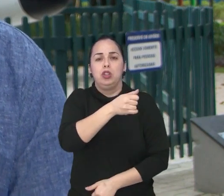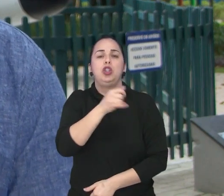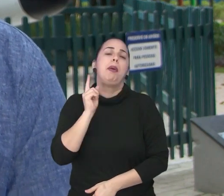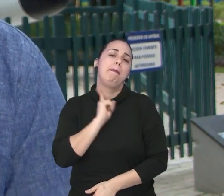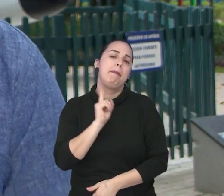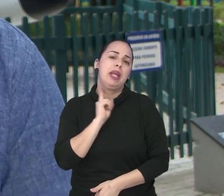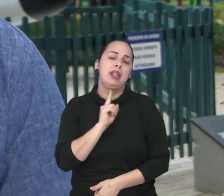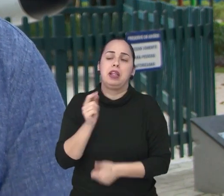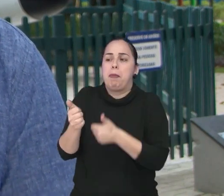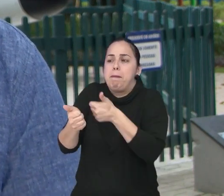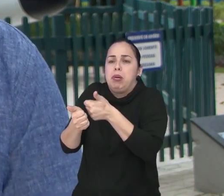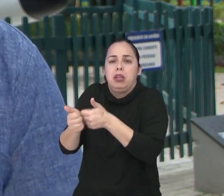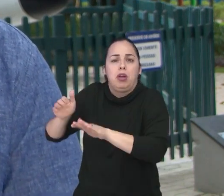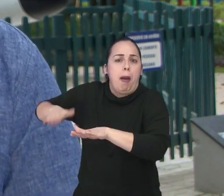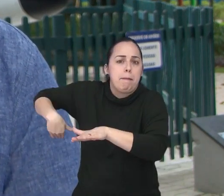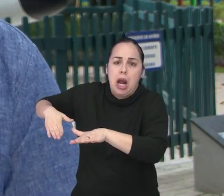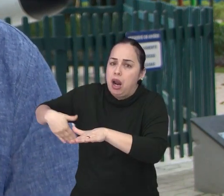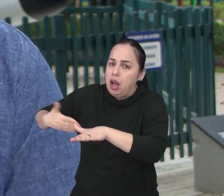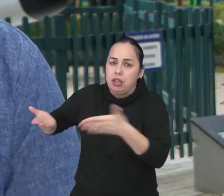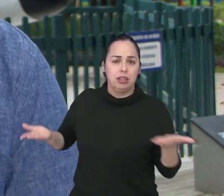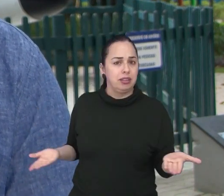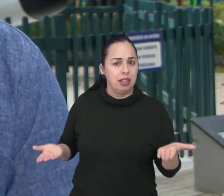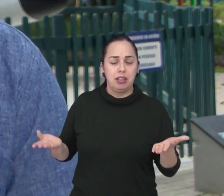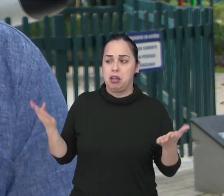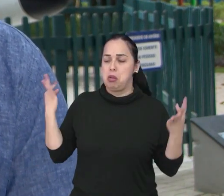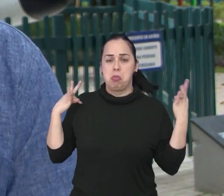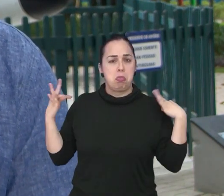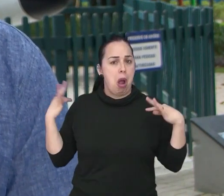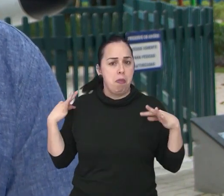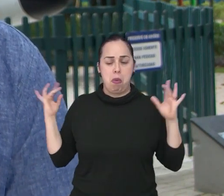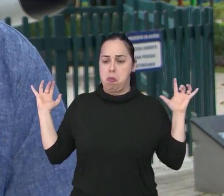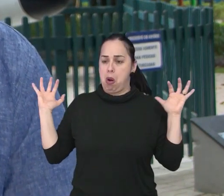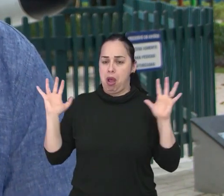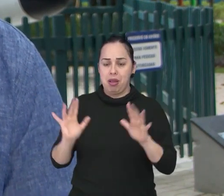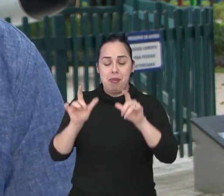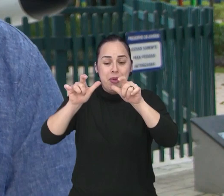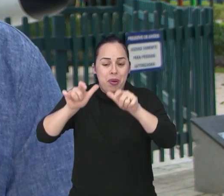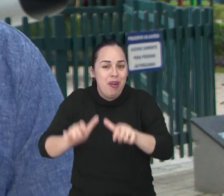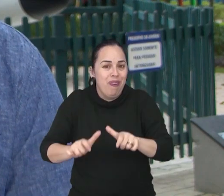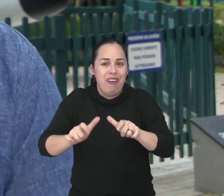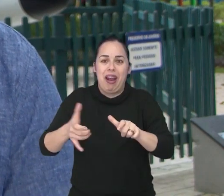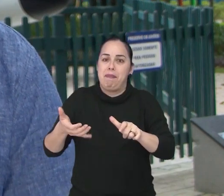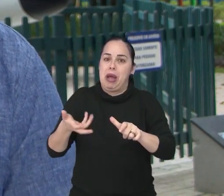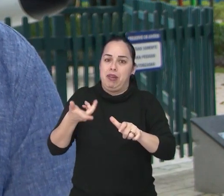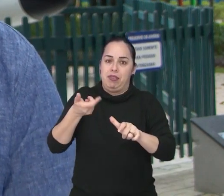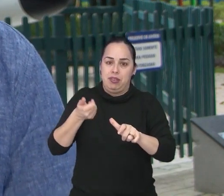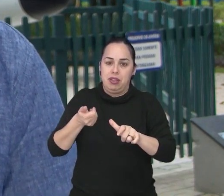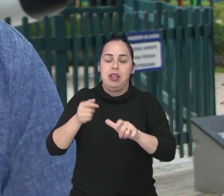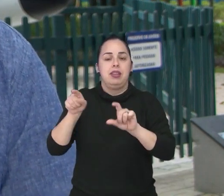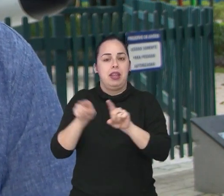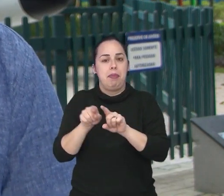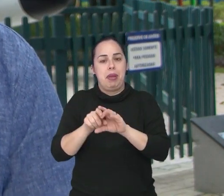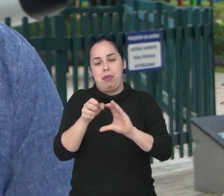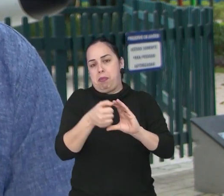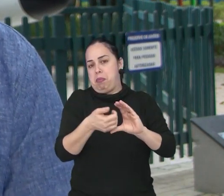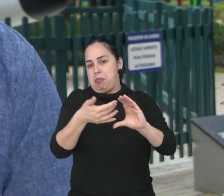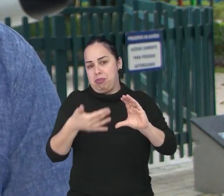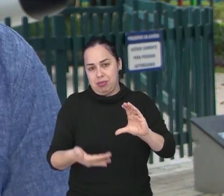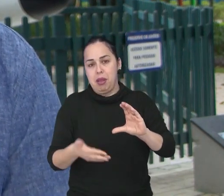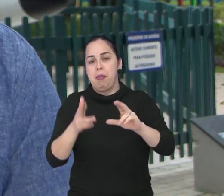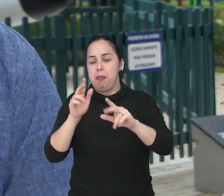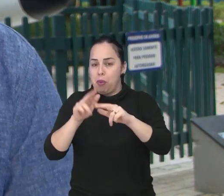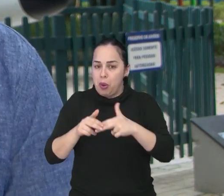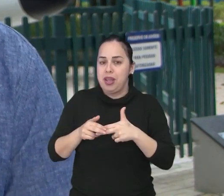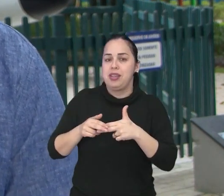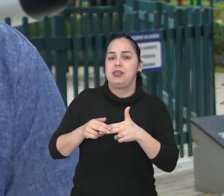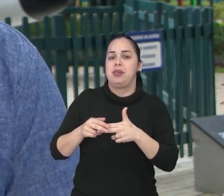sul de Minas e o litoral, onde temos o porto e toda a parte turística. Então, posicionamento geográfico e mais essas